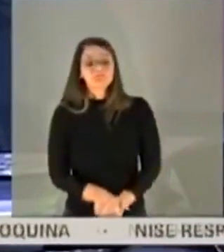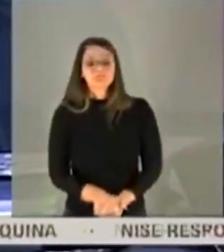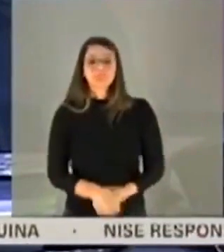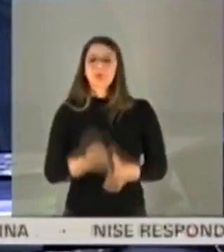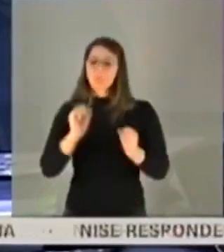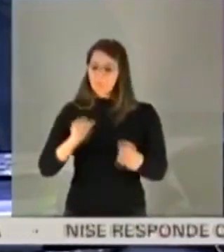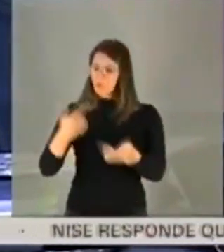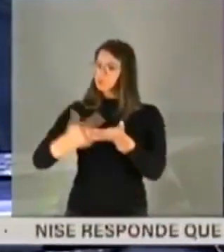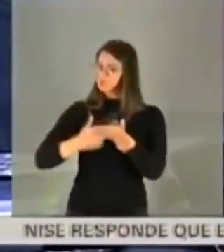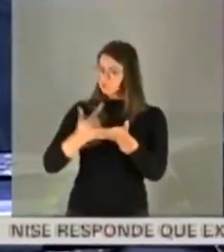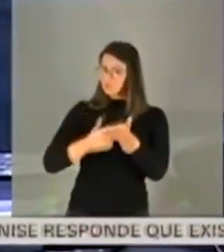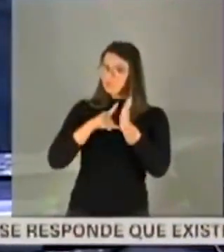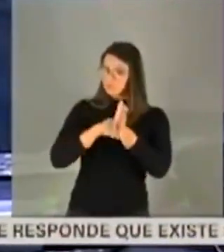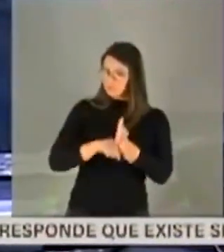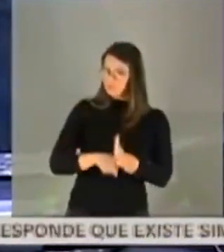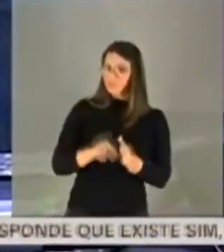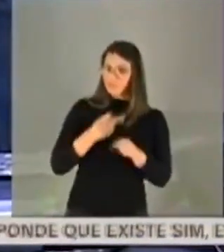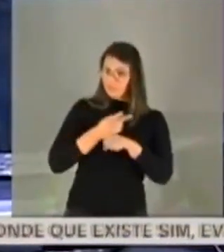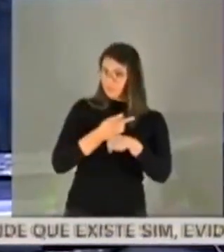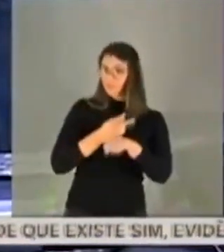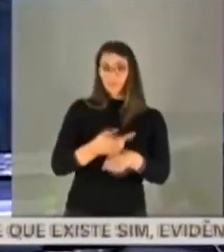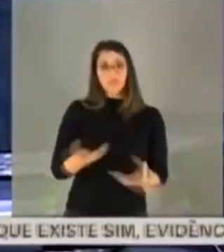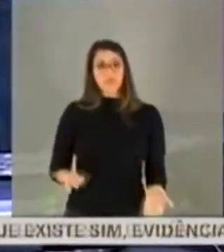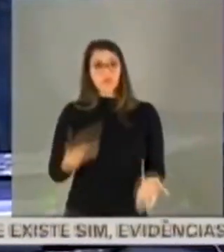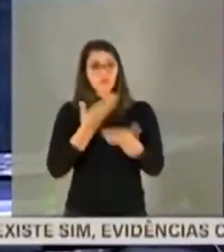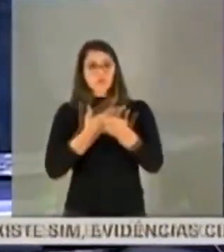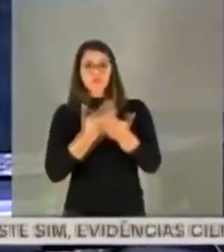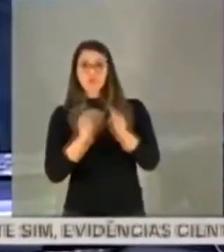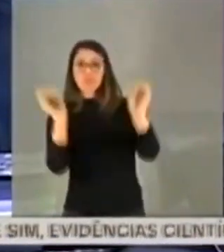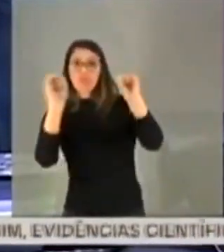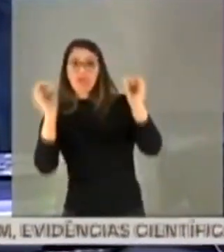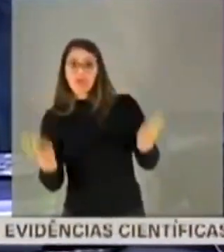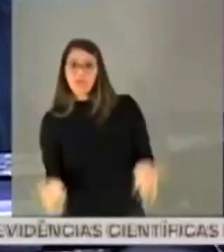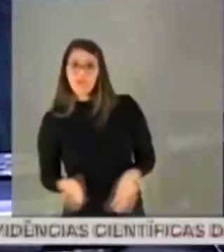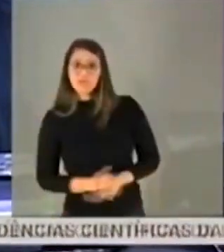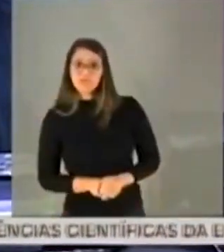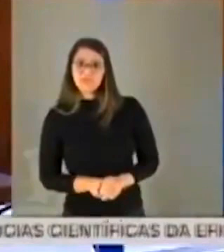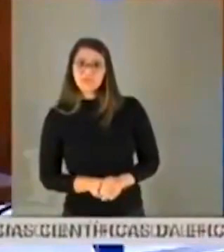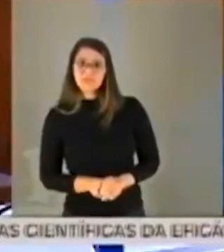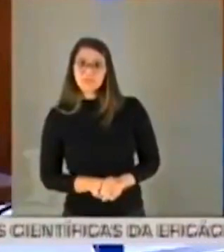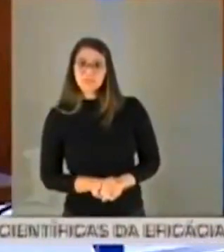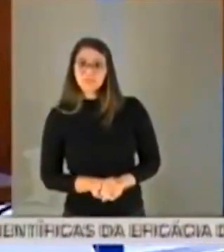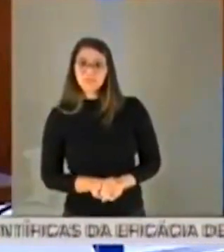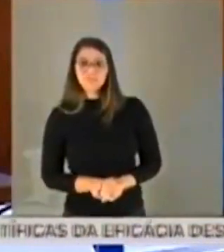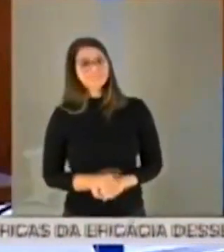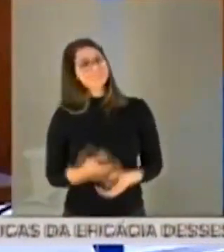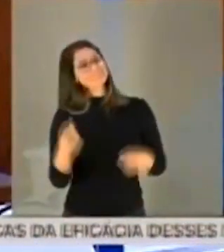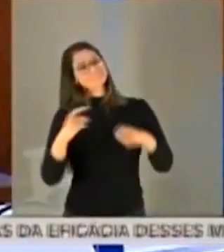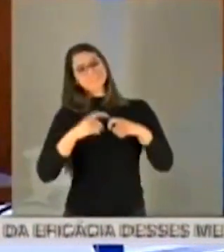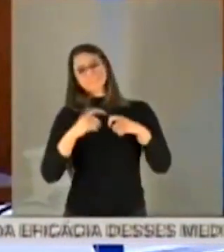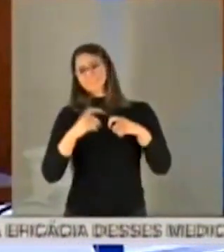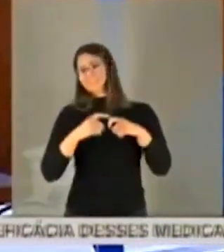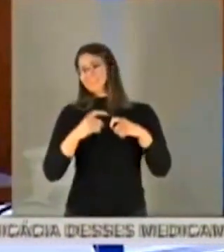pegar os livros aí, porque a senhora não tem na cabeça, certamente não leu, não estudou. E, doutora,